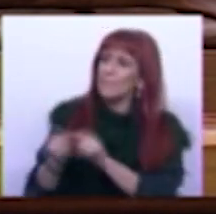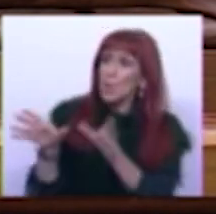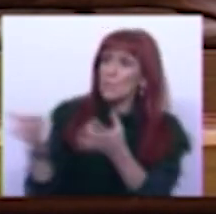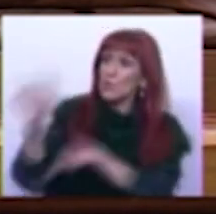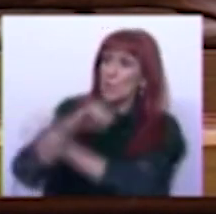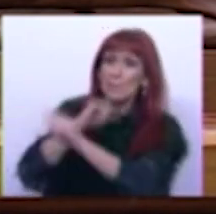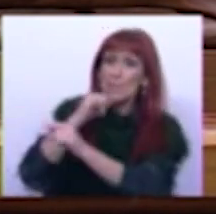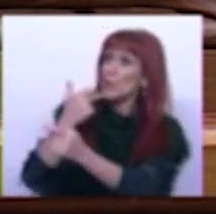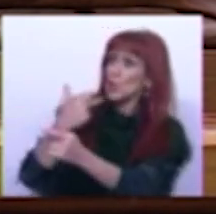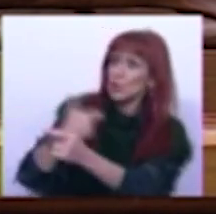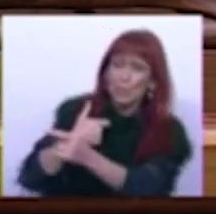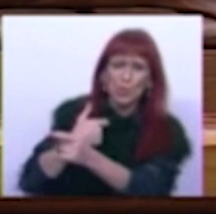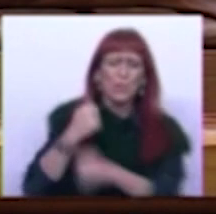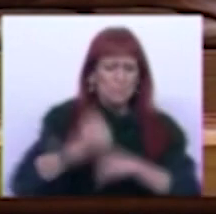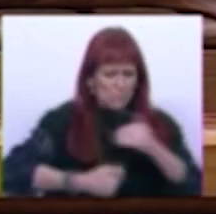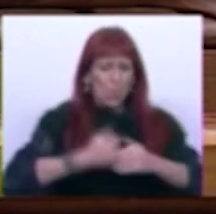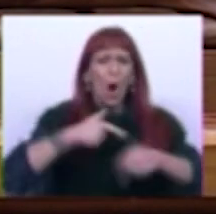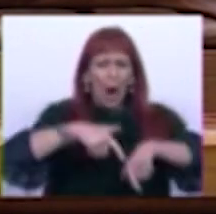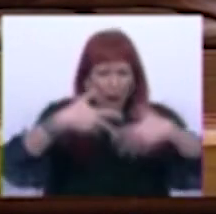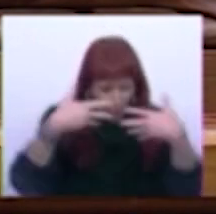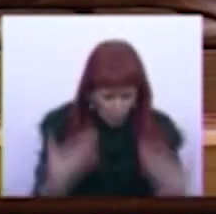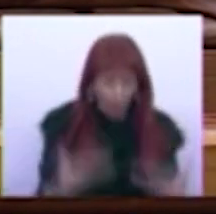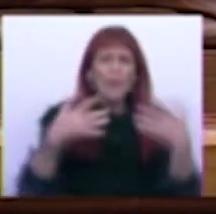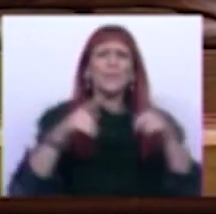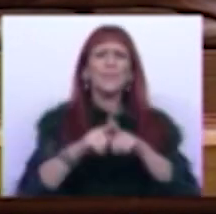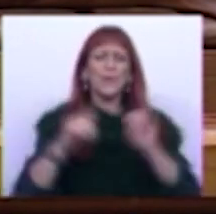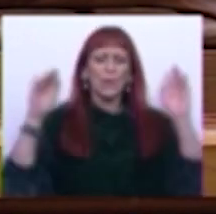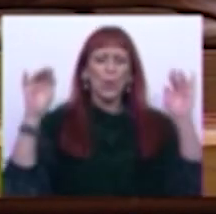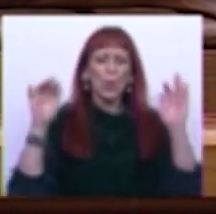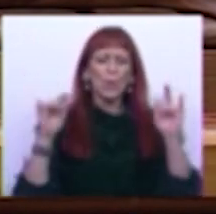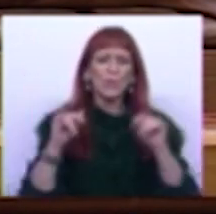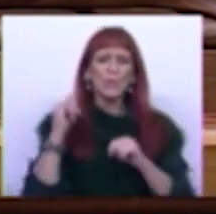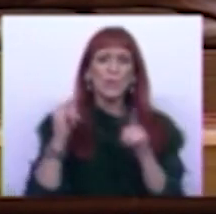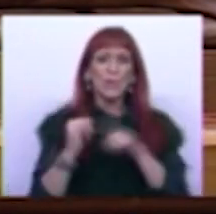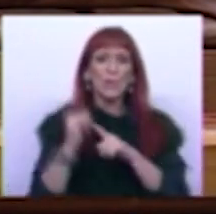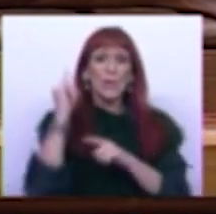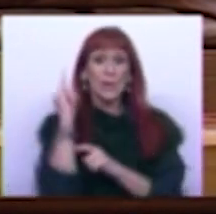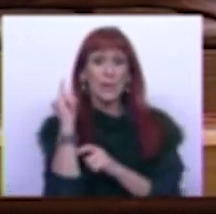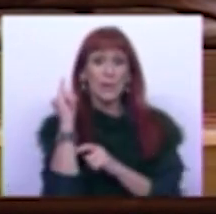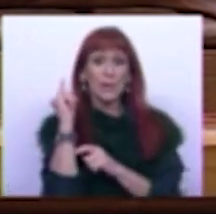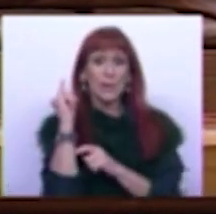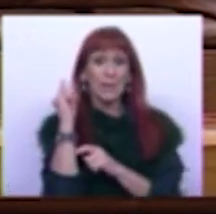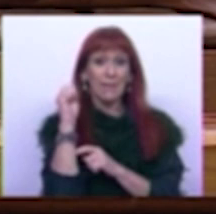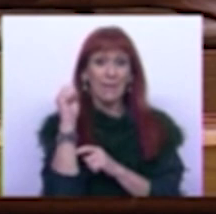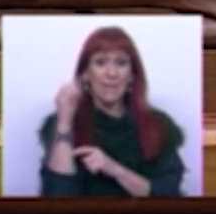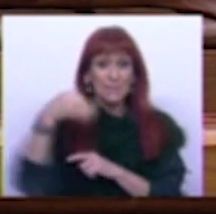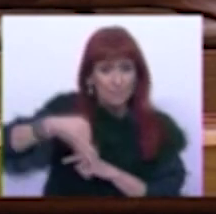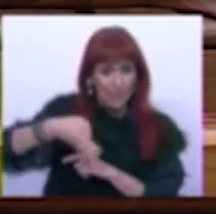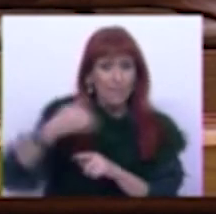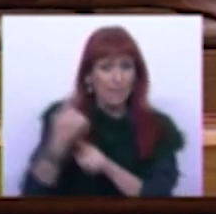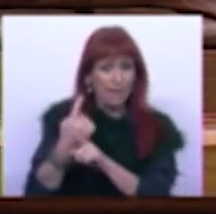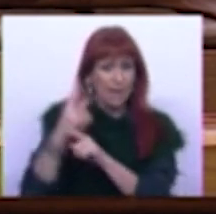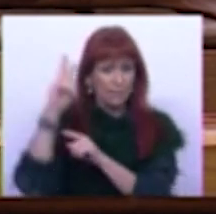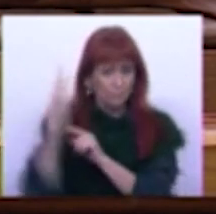Comissão Europeia, avançaremos desde já com uma redução do Instituto sobre o Imposto sobre os Produtos